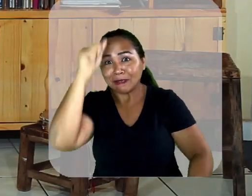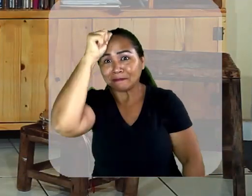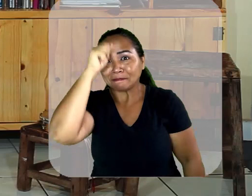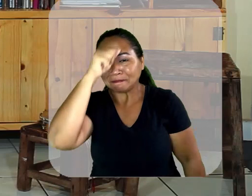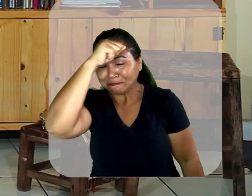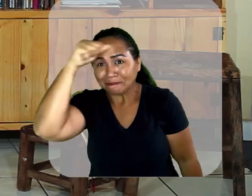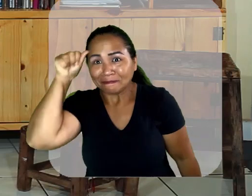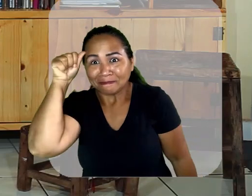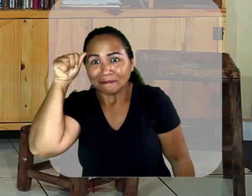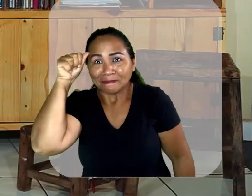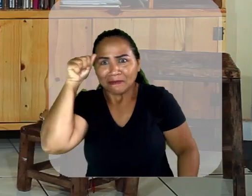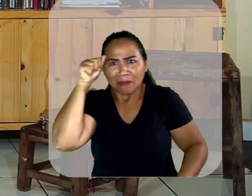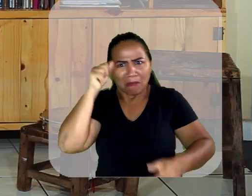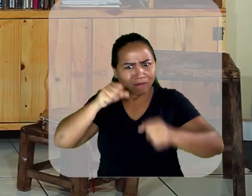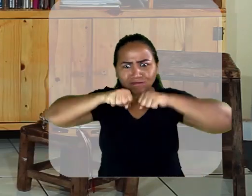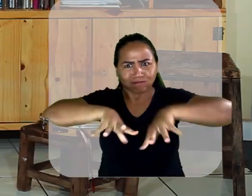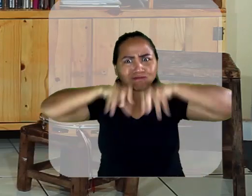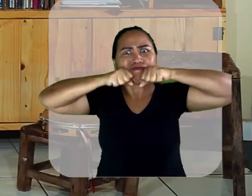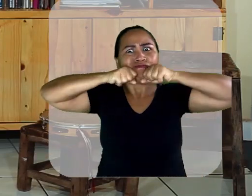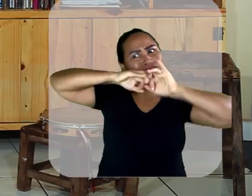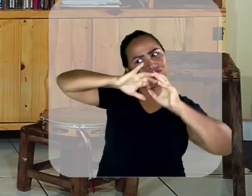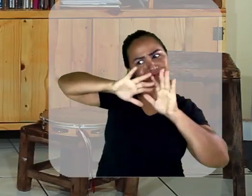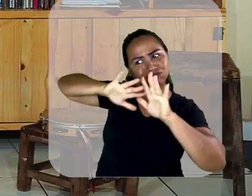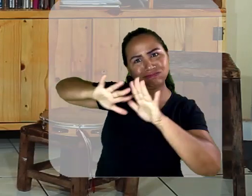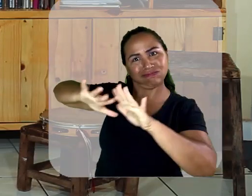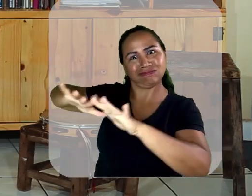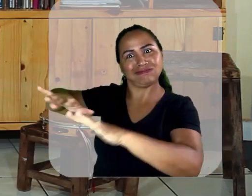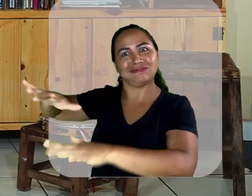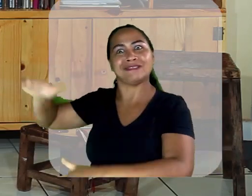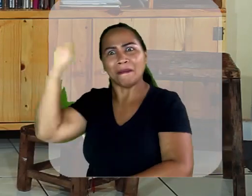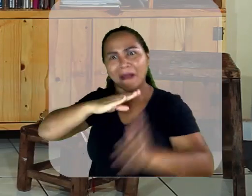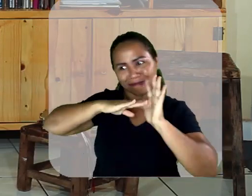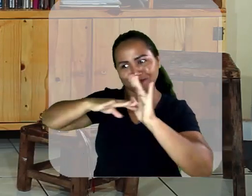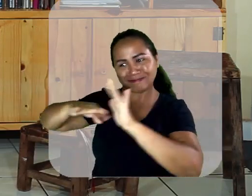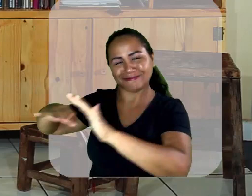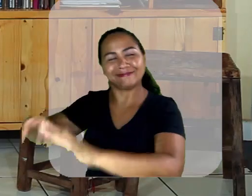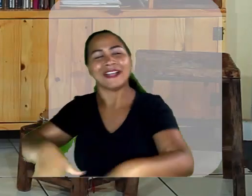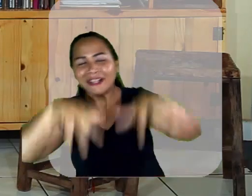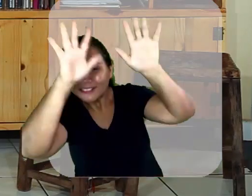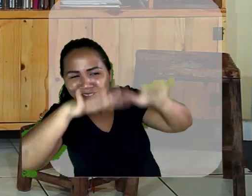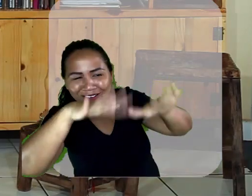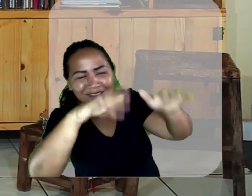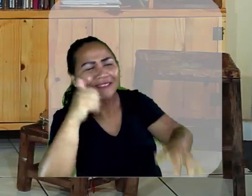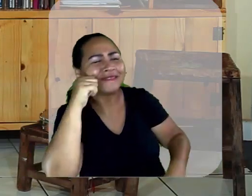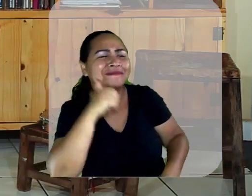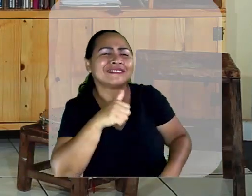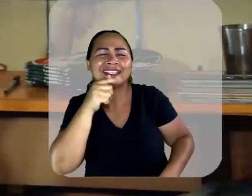mal olhado e quebranto. Louvo as mulheres dos brejos, das cacimbas